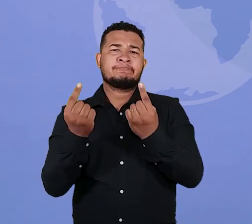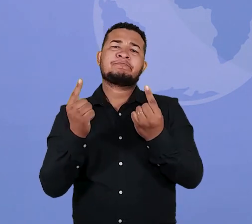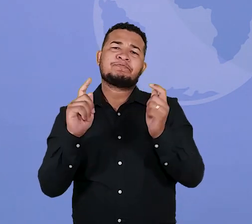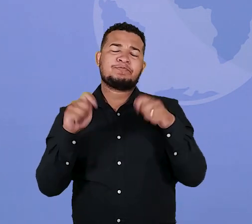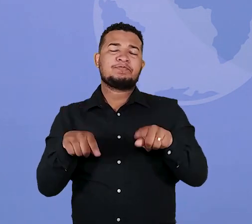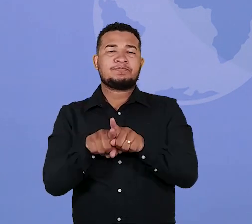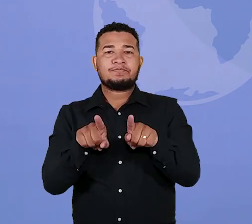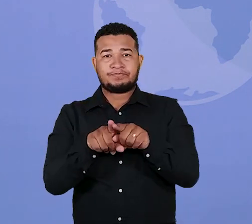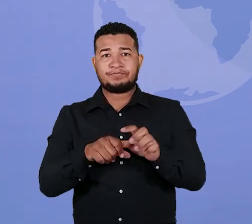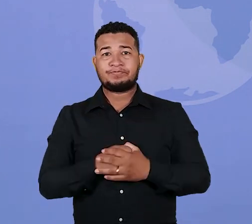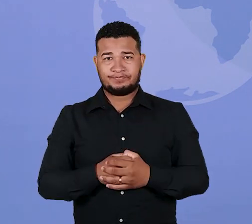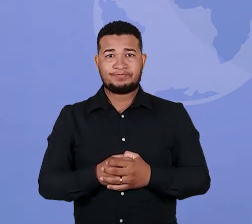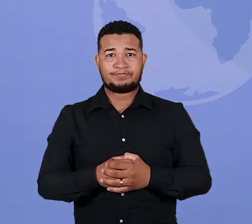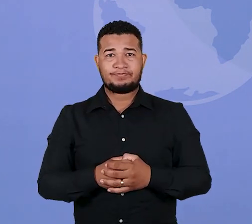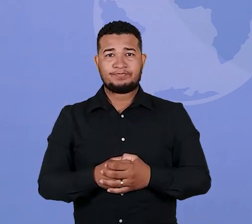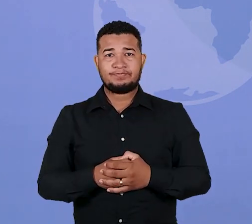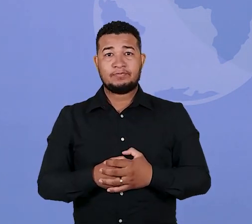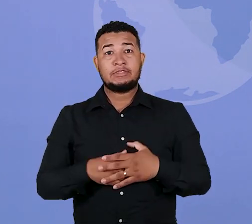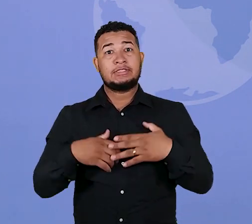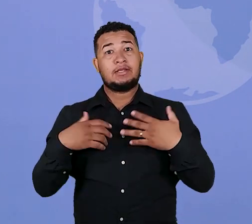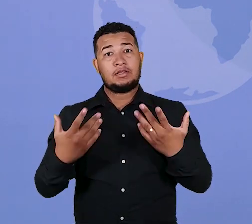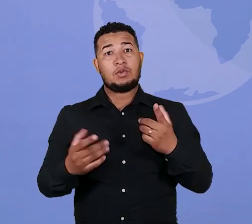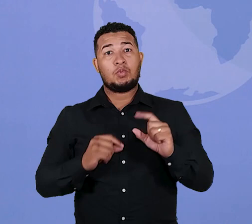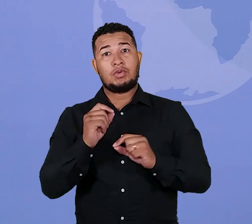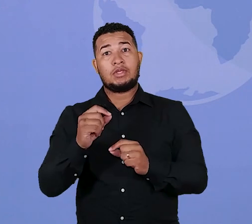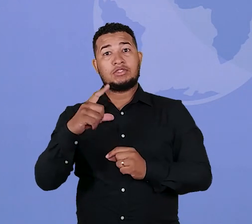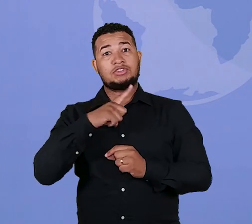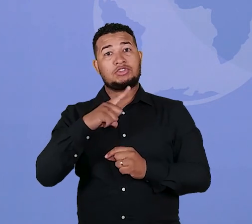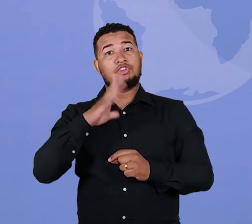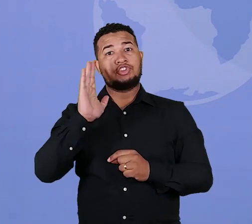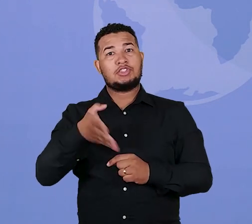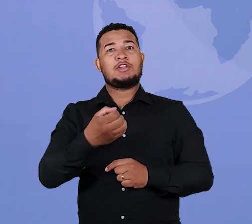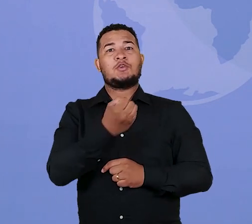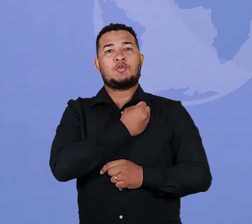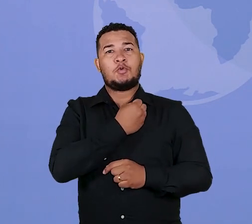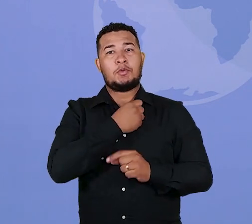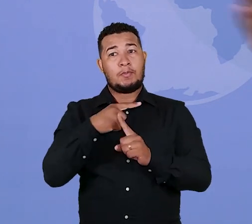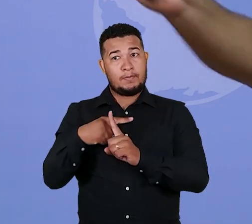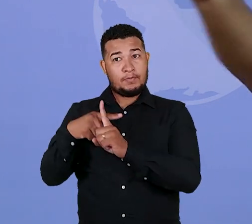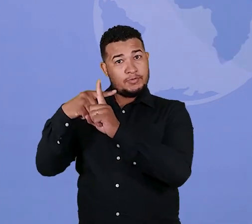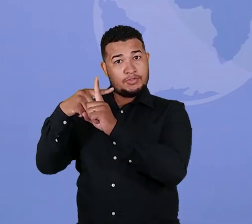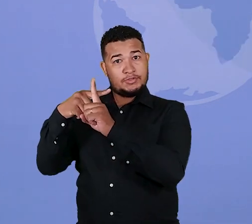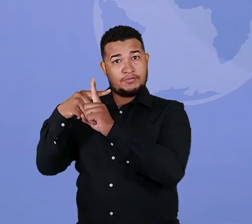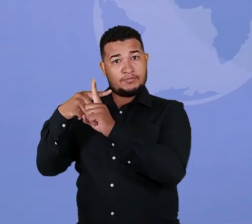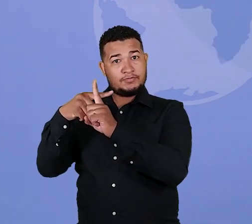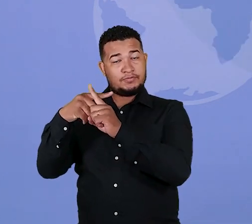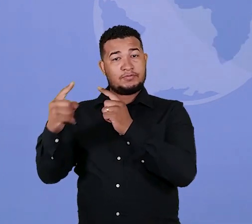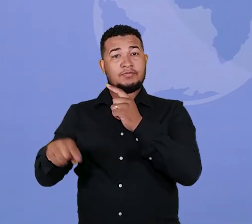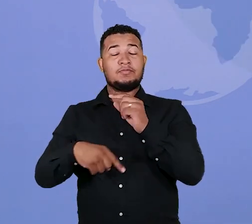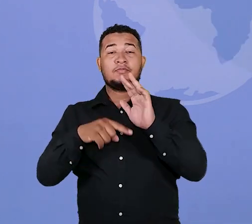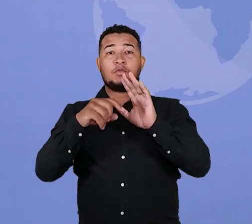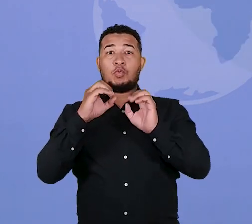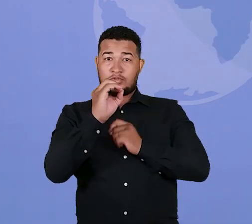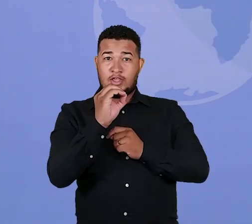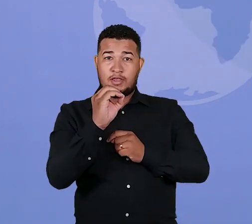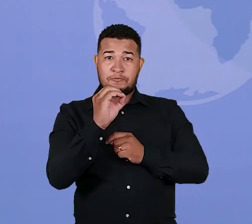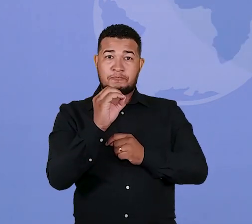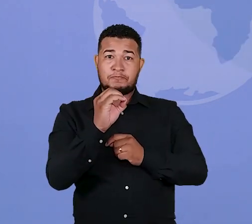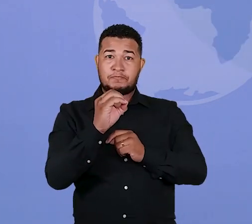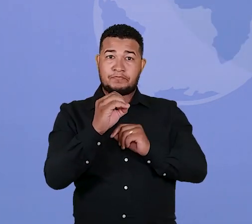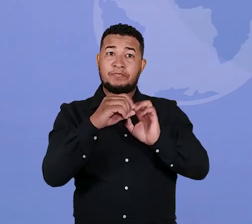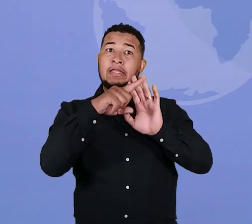dos números decimais na sua origem, certo? Então, tínhamos os números positivos, o